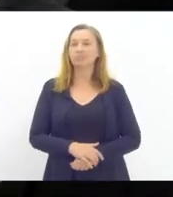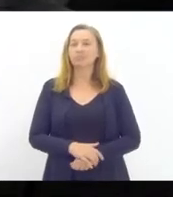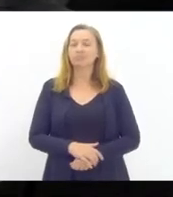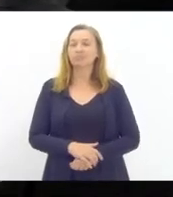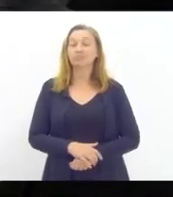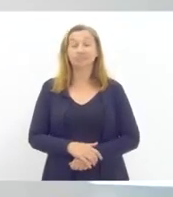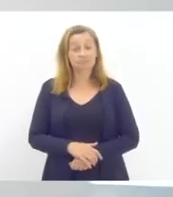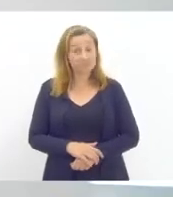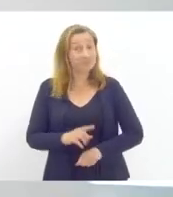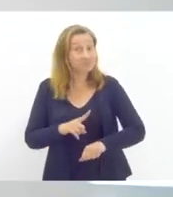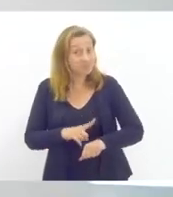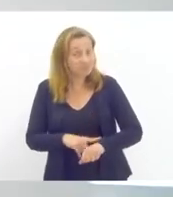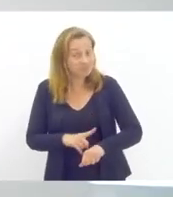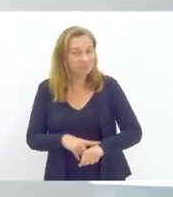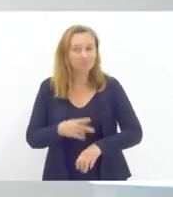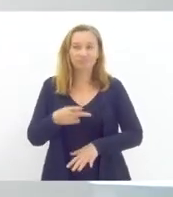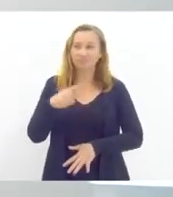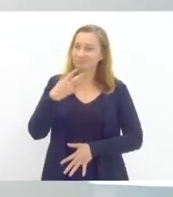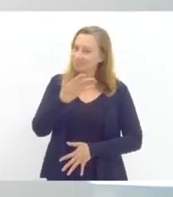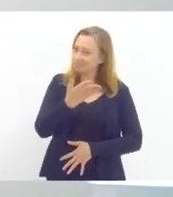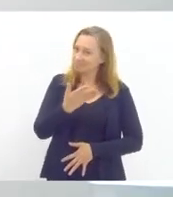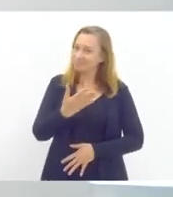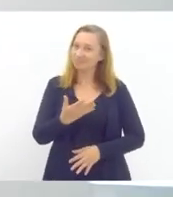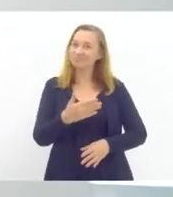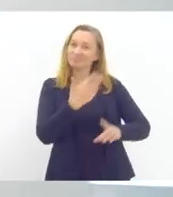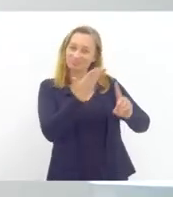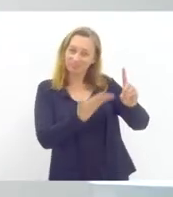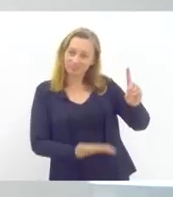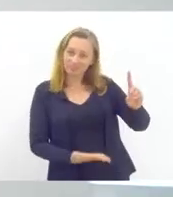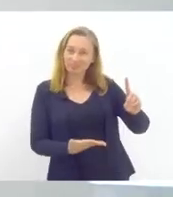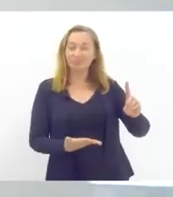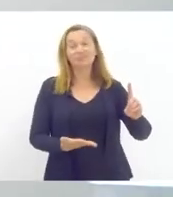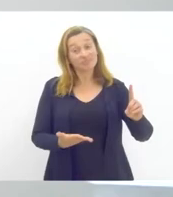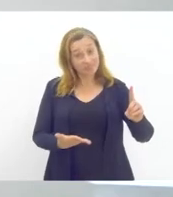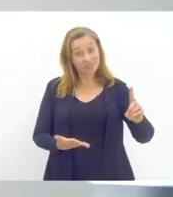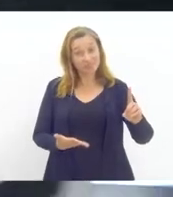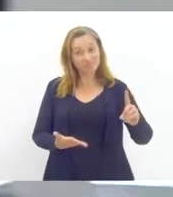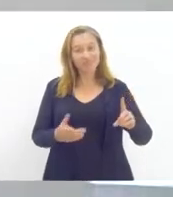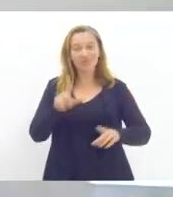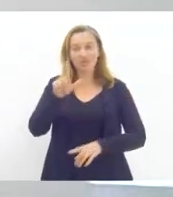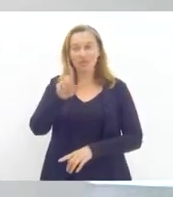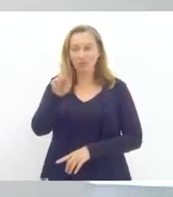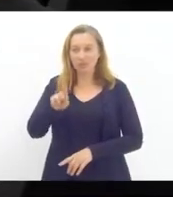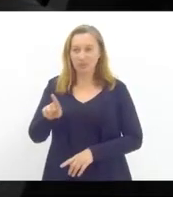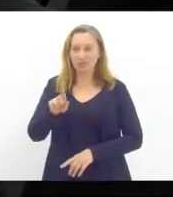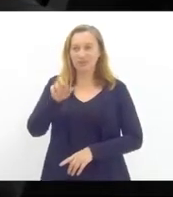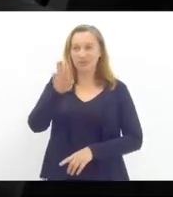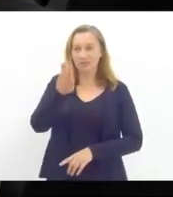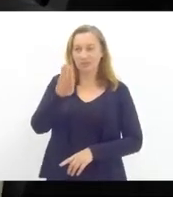nesse momento com a palavra o nosso homenageado nosso queridíssimo Luiz